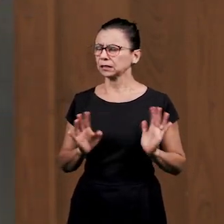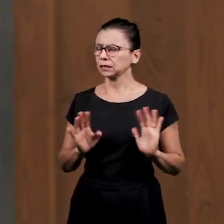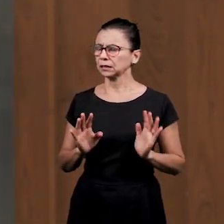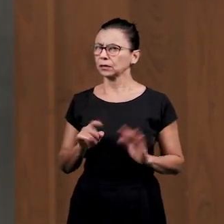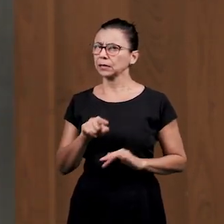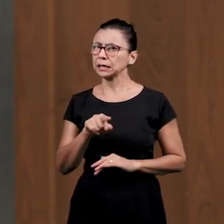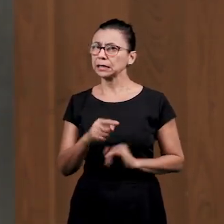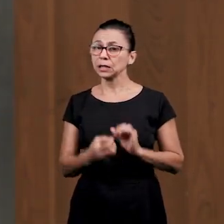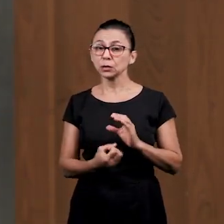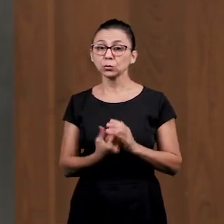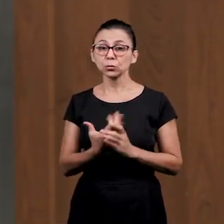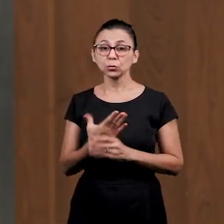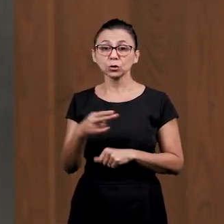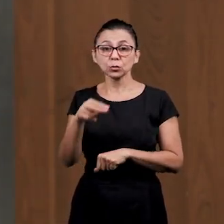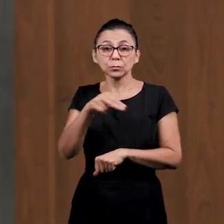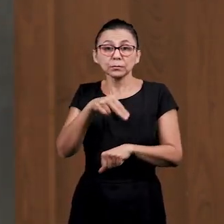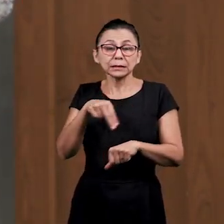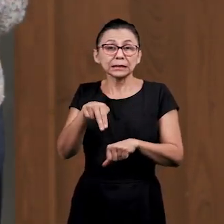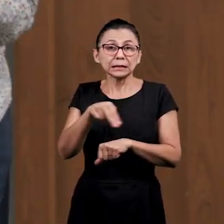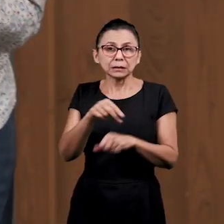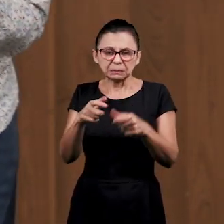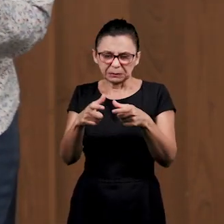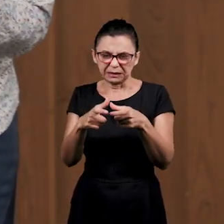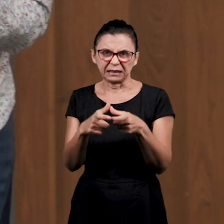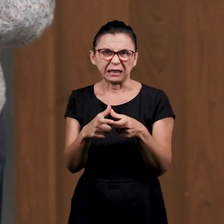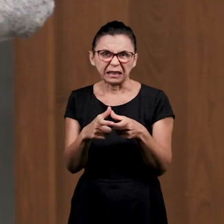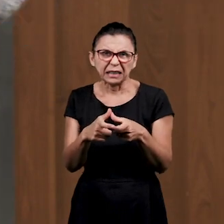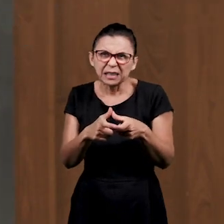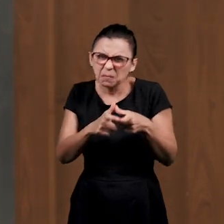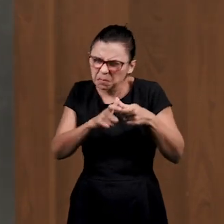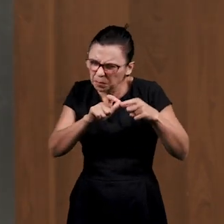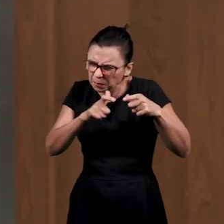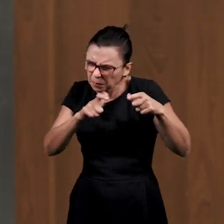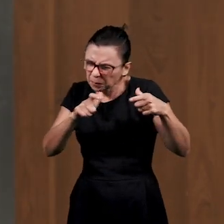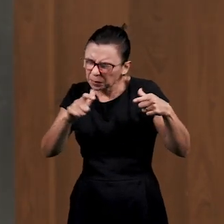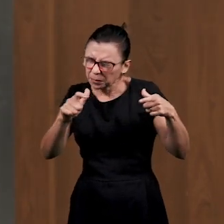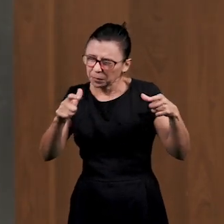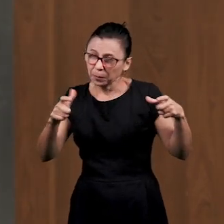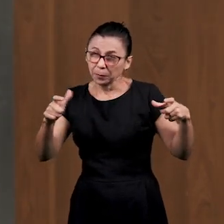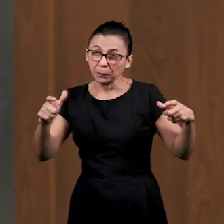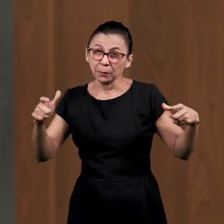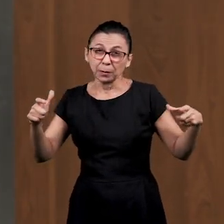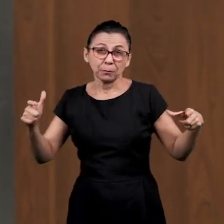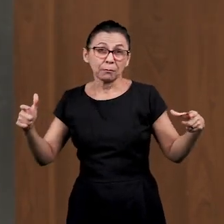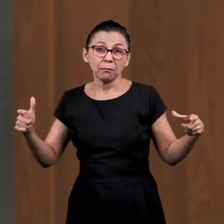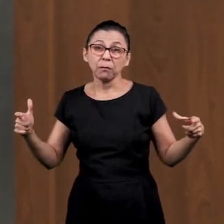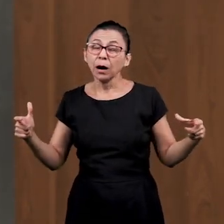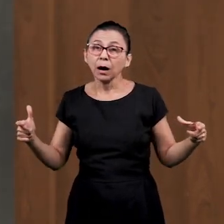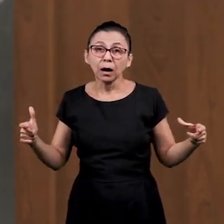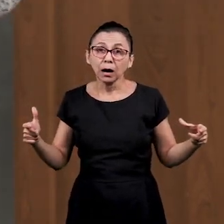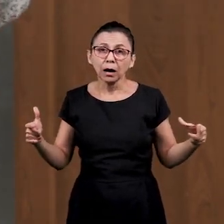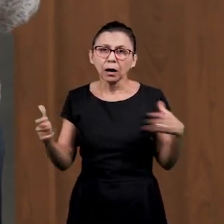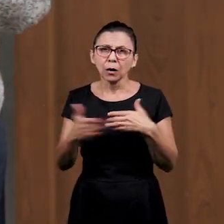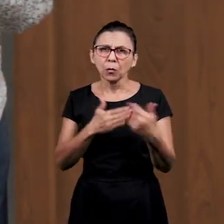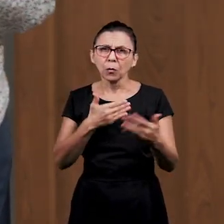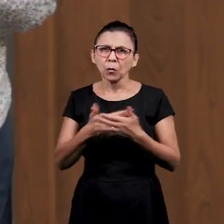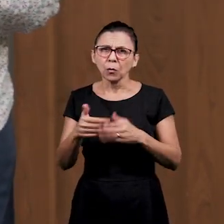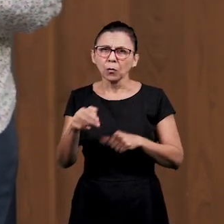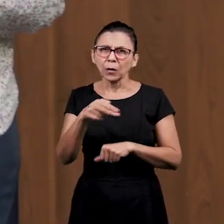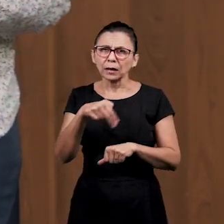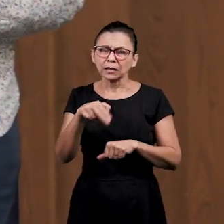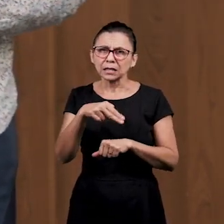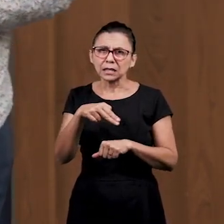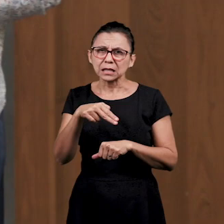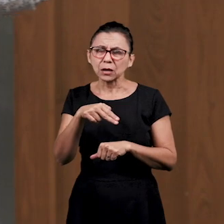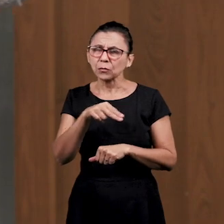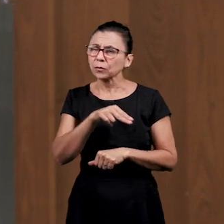dele viria uma nação. E não uma nação pequena. Viria uma grande nação. E não seria qualquer